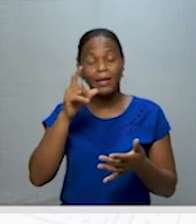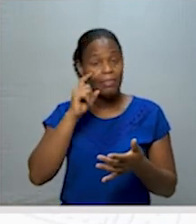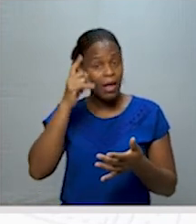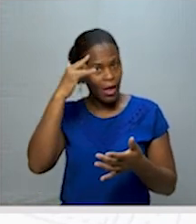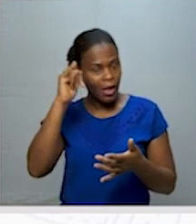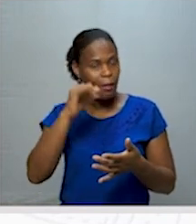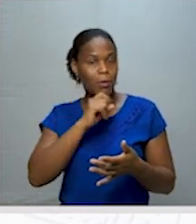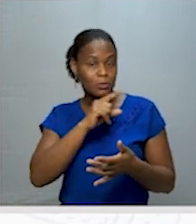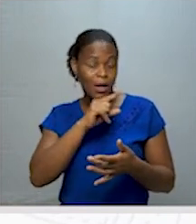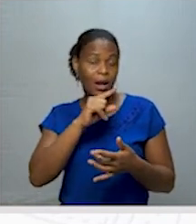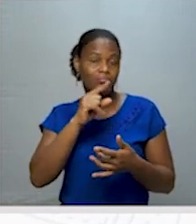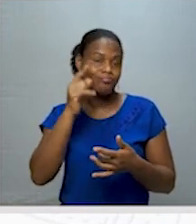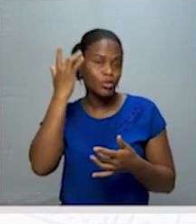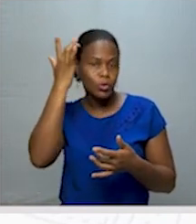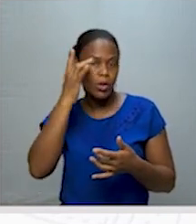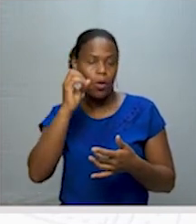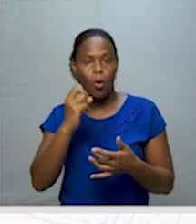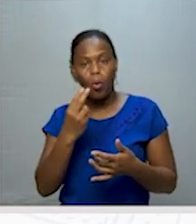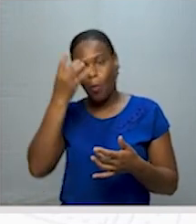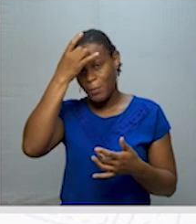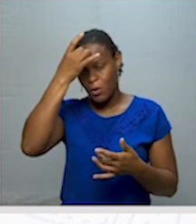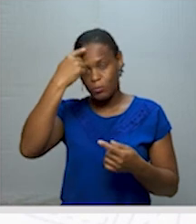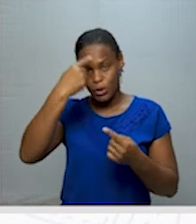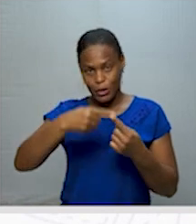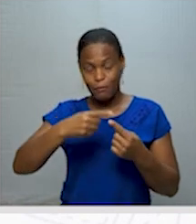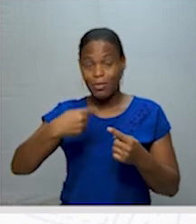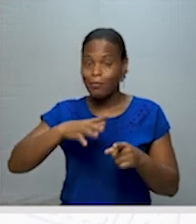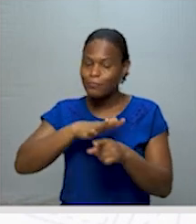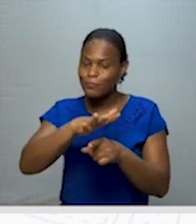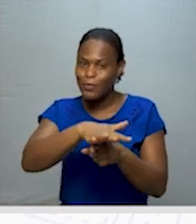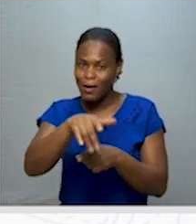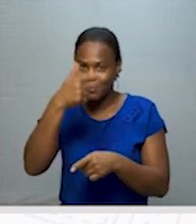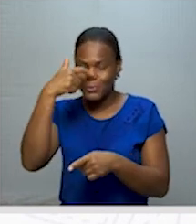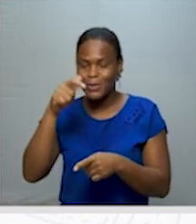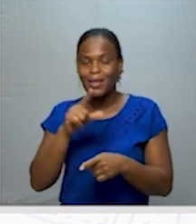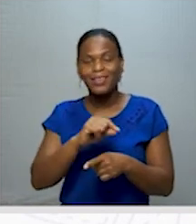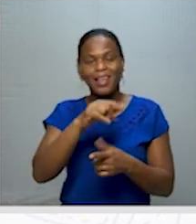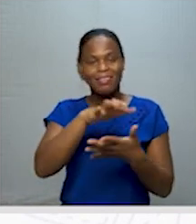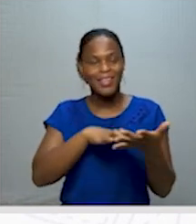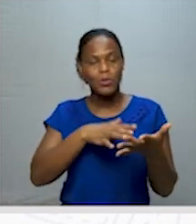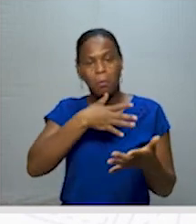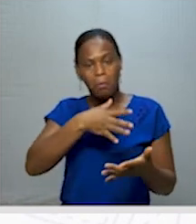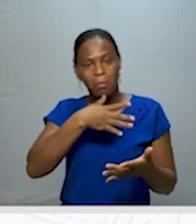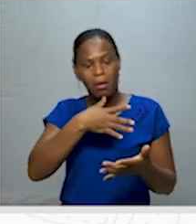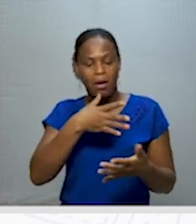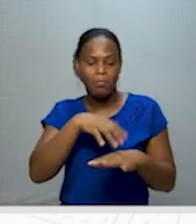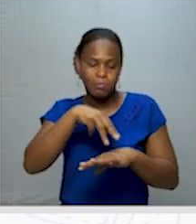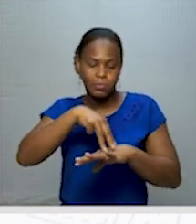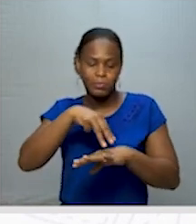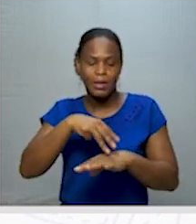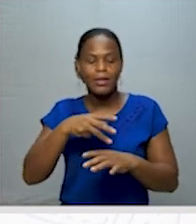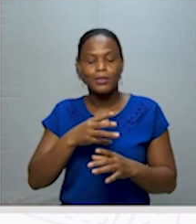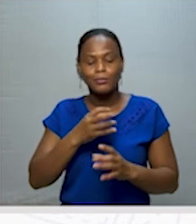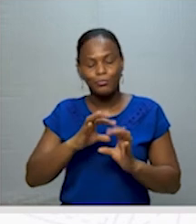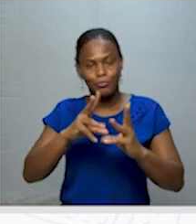defender uma ideia, hipótese, teoria ou opinião e tem como objetivo convencer. Falamos de texto dissertativo, pretende desenvolver